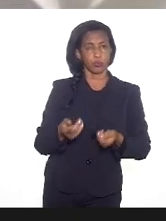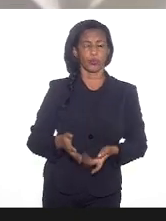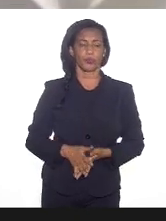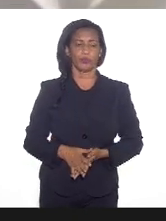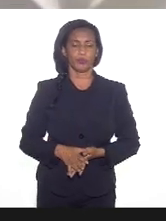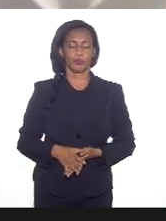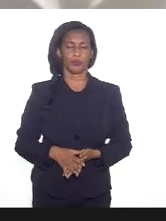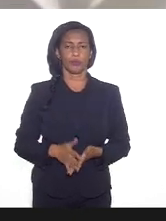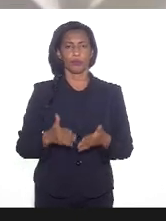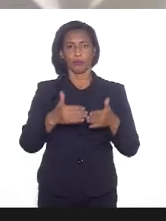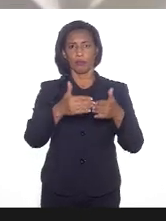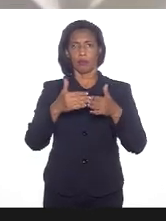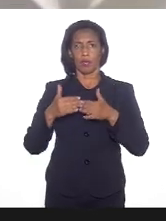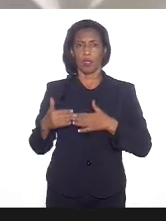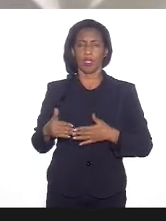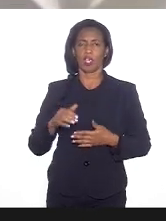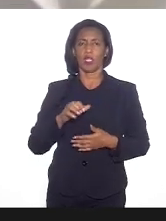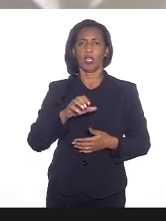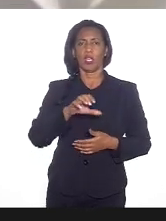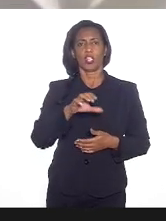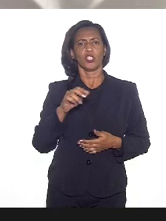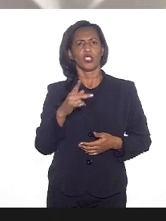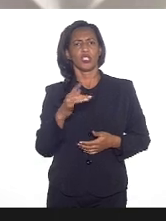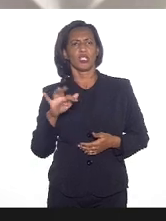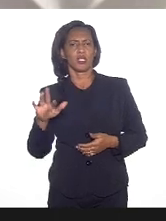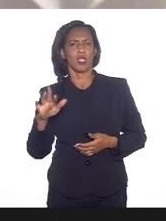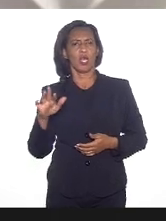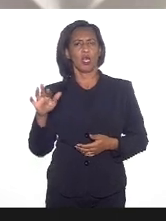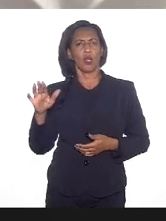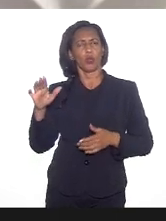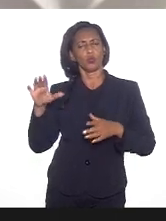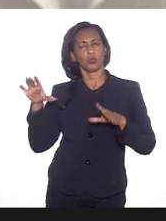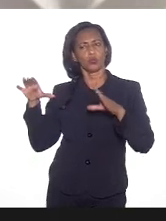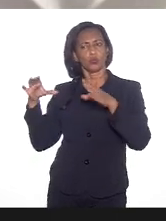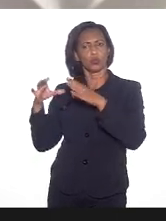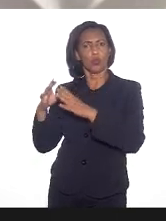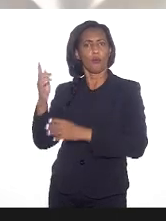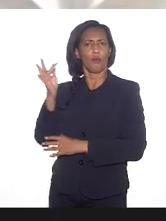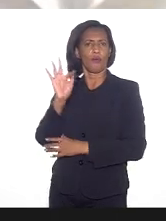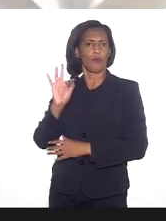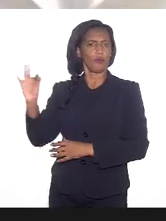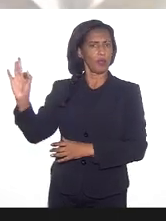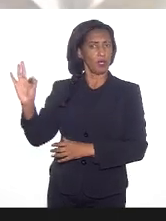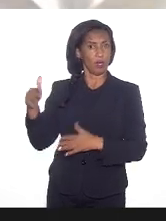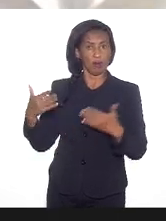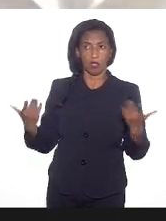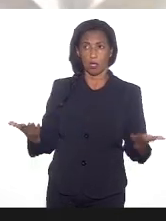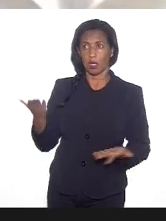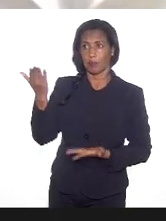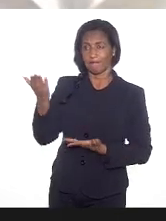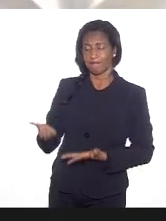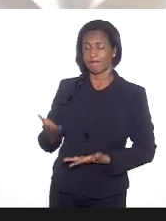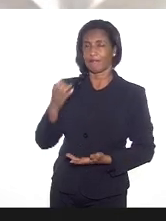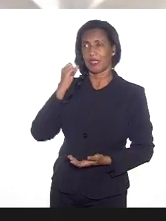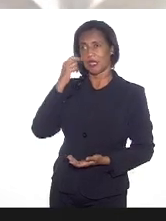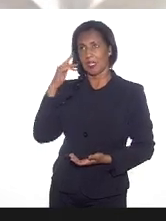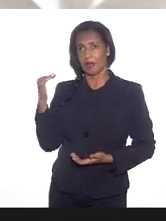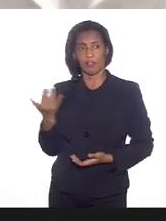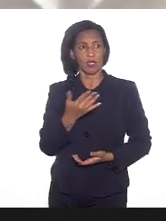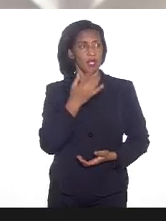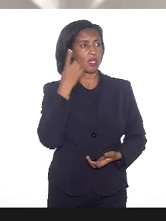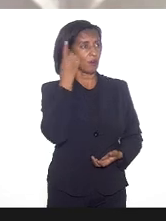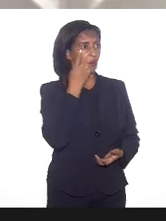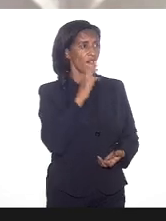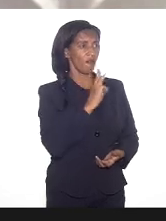a ausência da chancela dos órgãos federais. E aí, deputado Flávio Serafini, deputado Valdeque